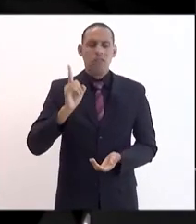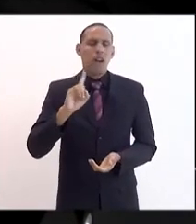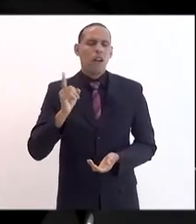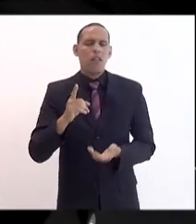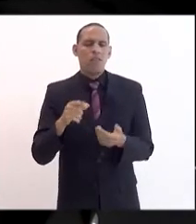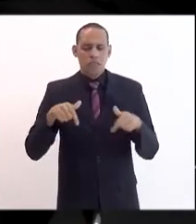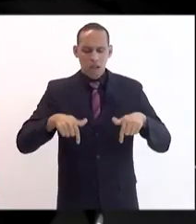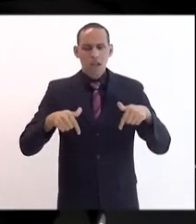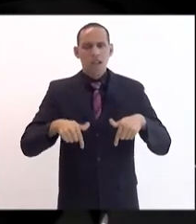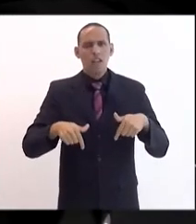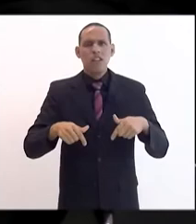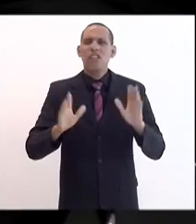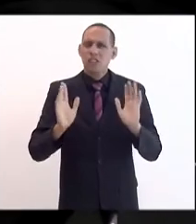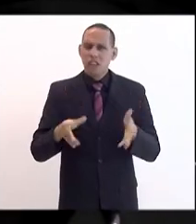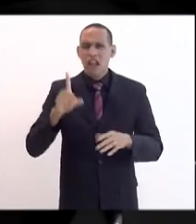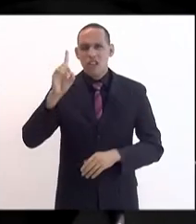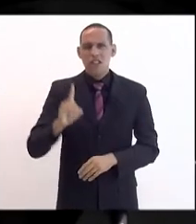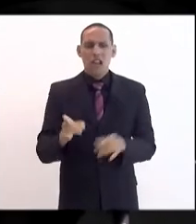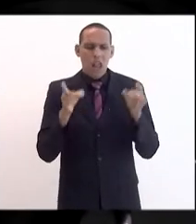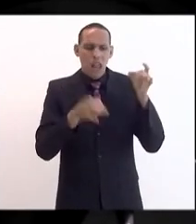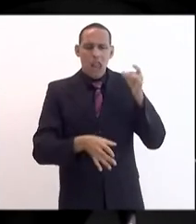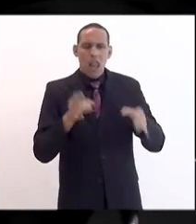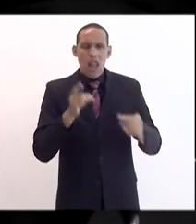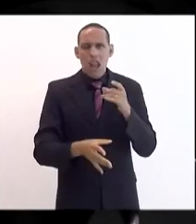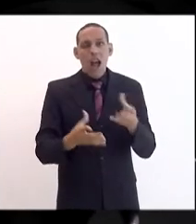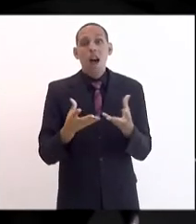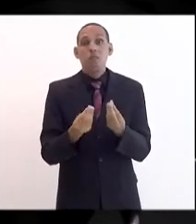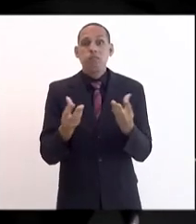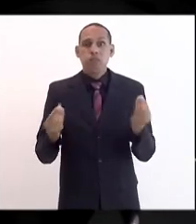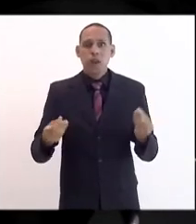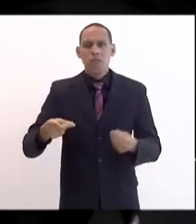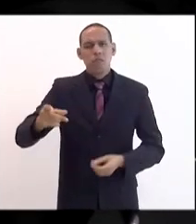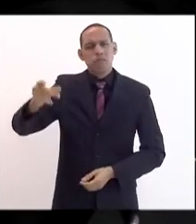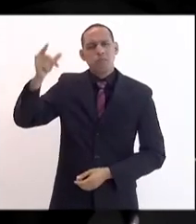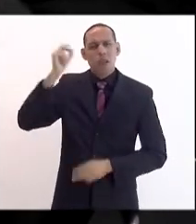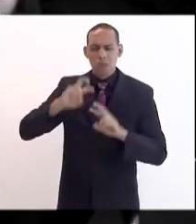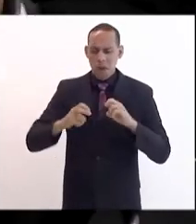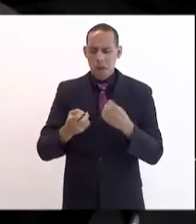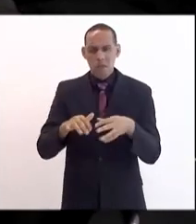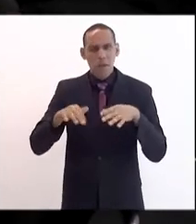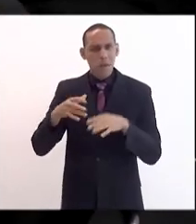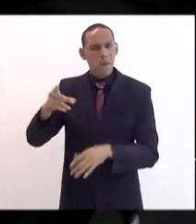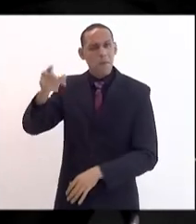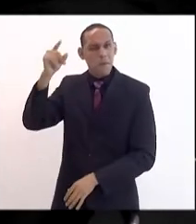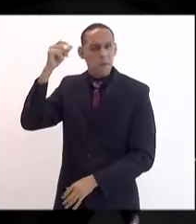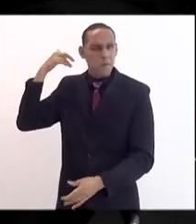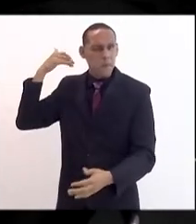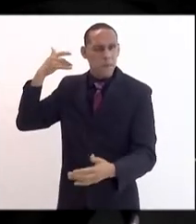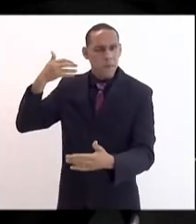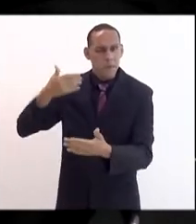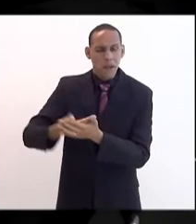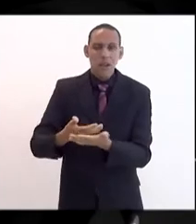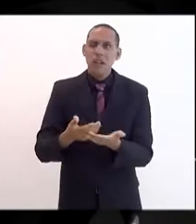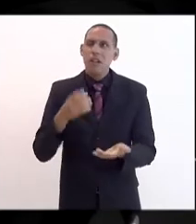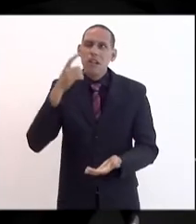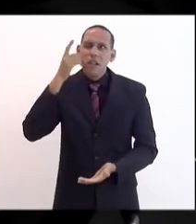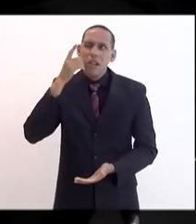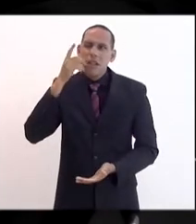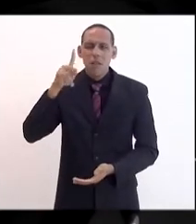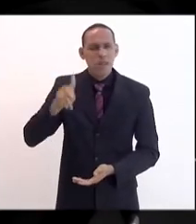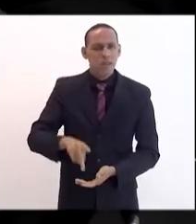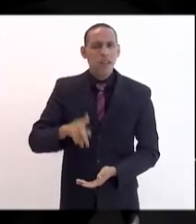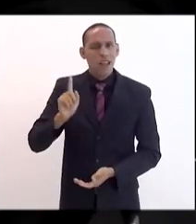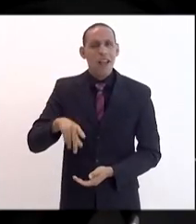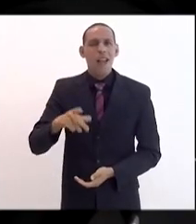muito mão dos seus direitos há muito tempo, desde o plenário antigo, do deputado que era o presidente,